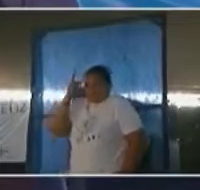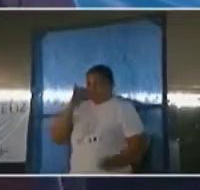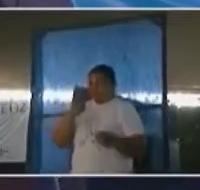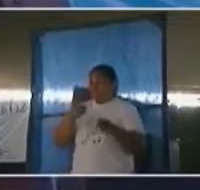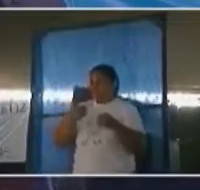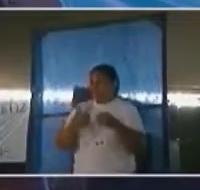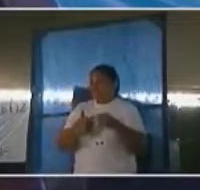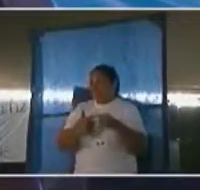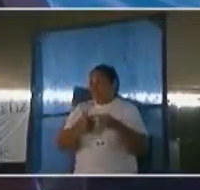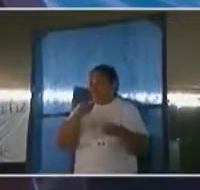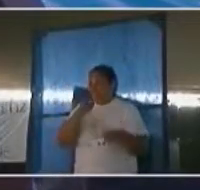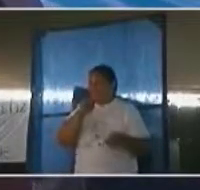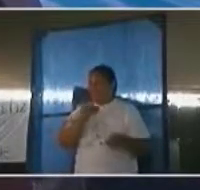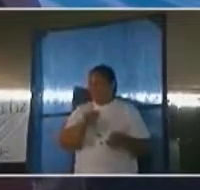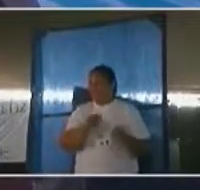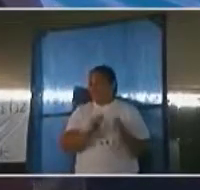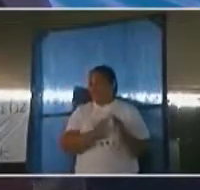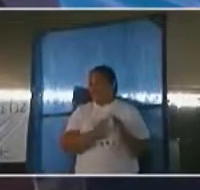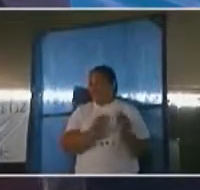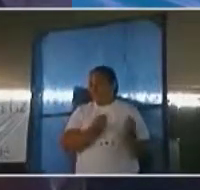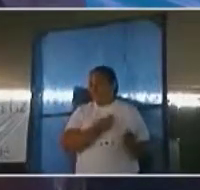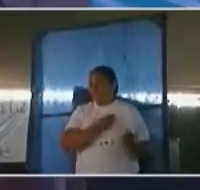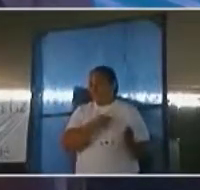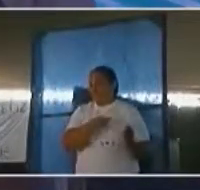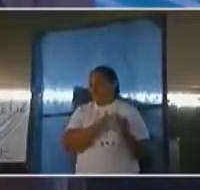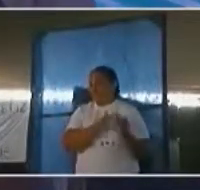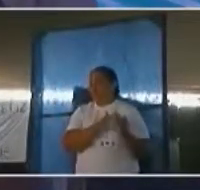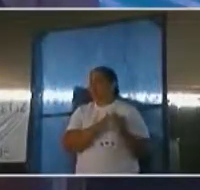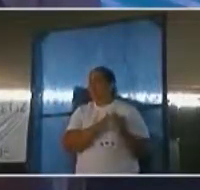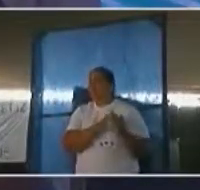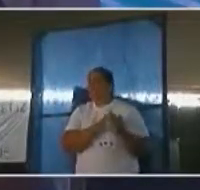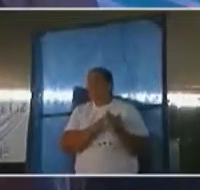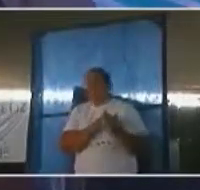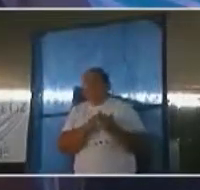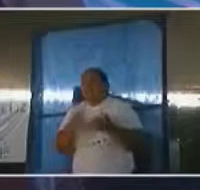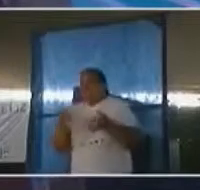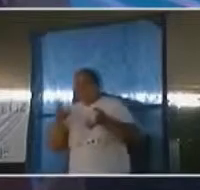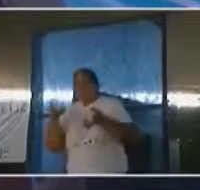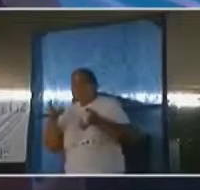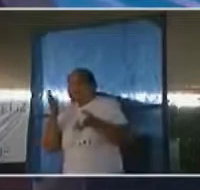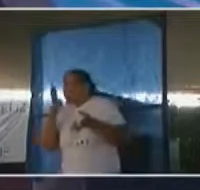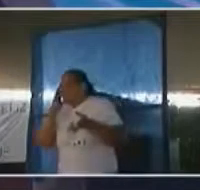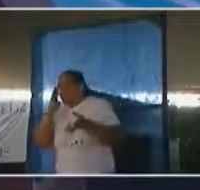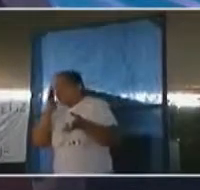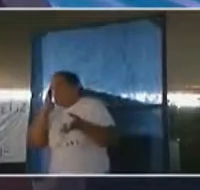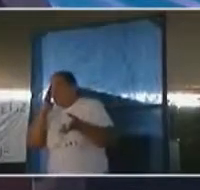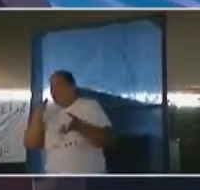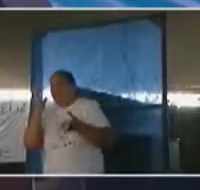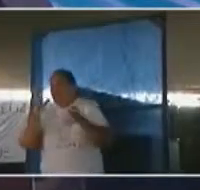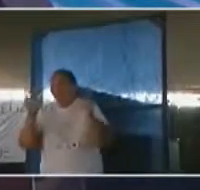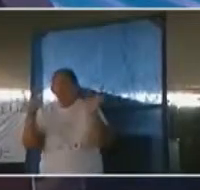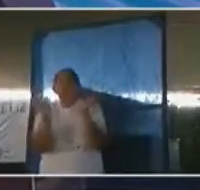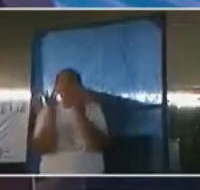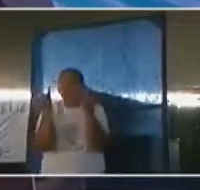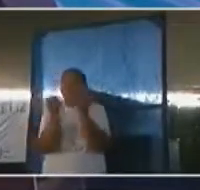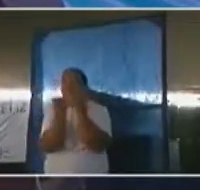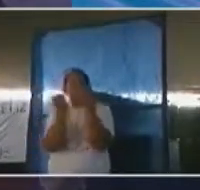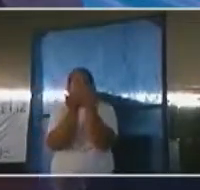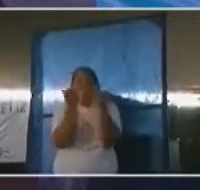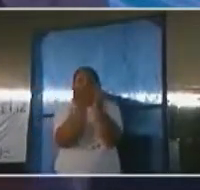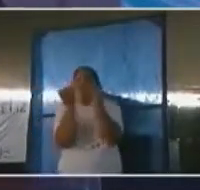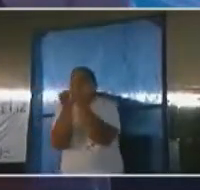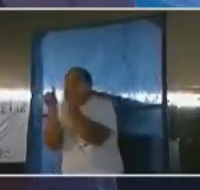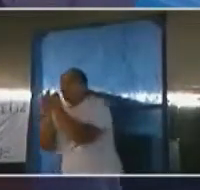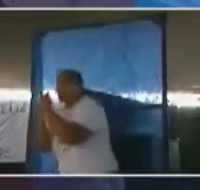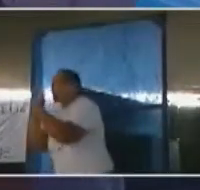contando e ouvindo as últimas novidades. Em outras palavras, fazendo fofoca. Então